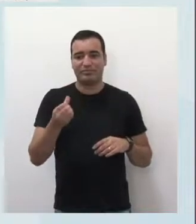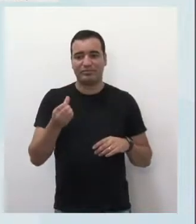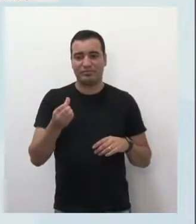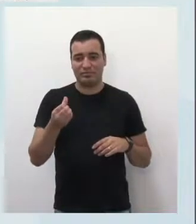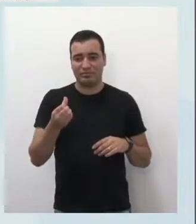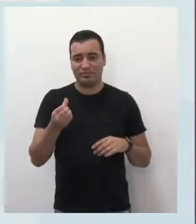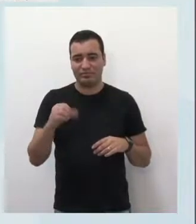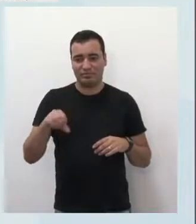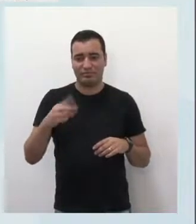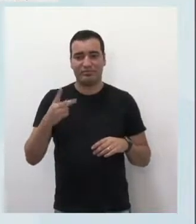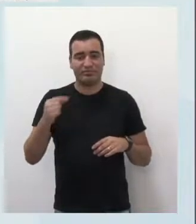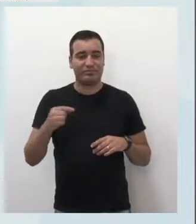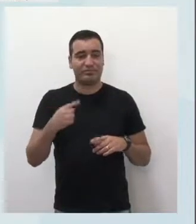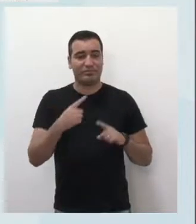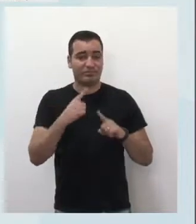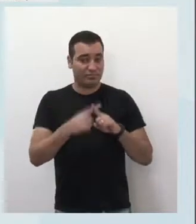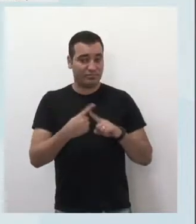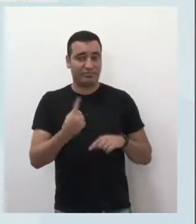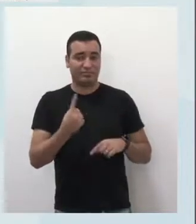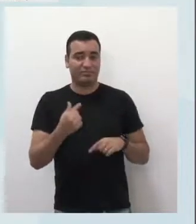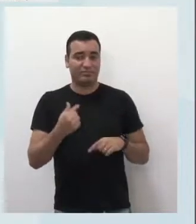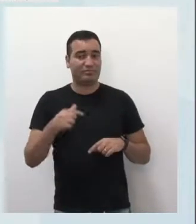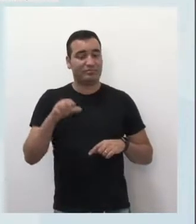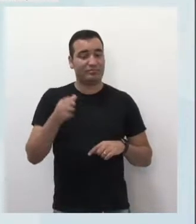0,60927, aí eu multipliquei o consumo